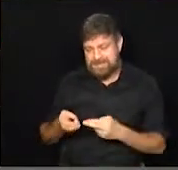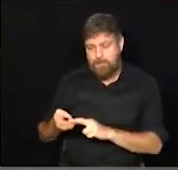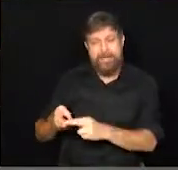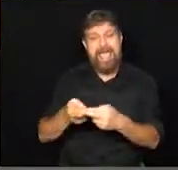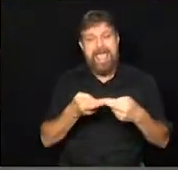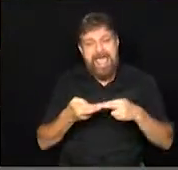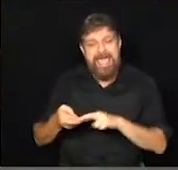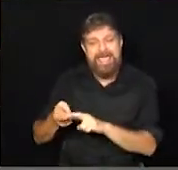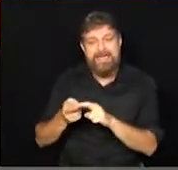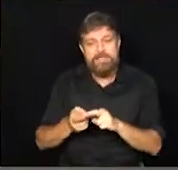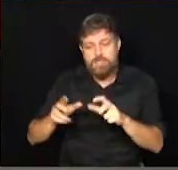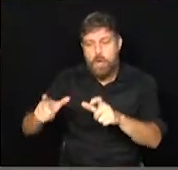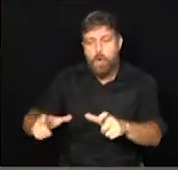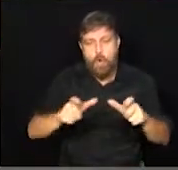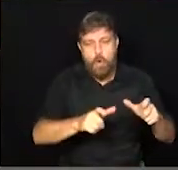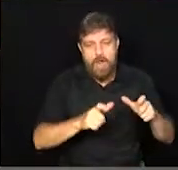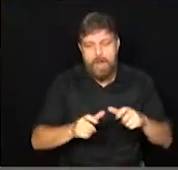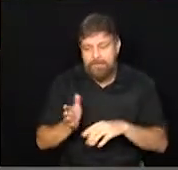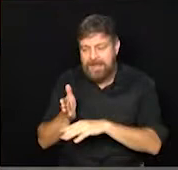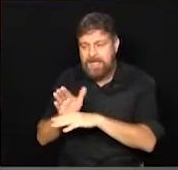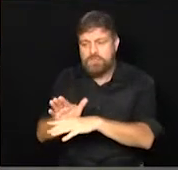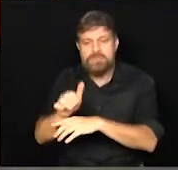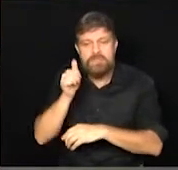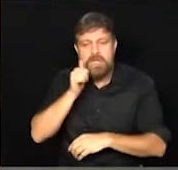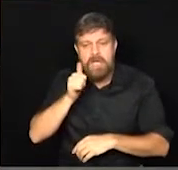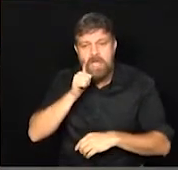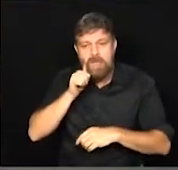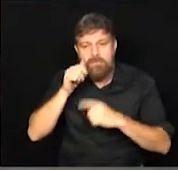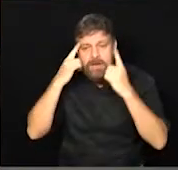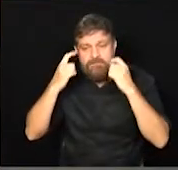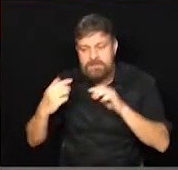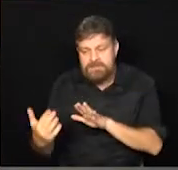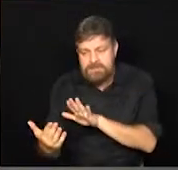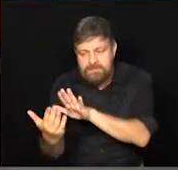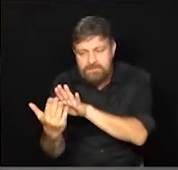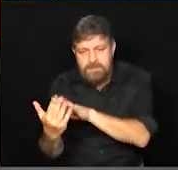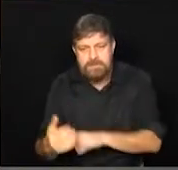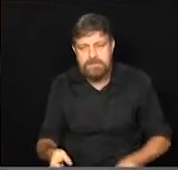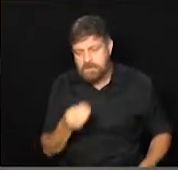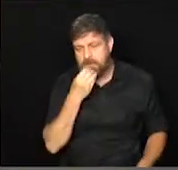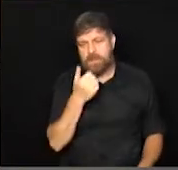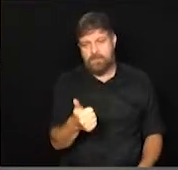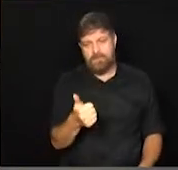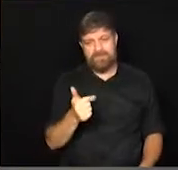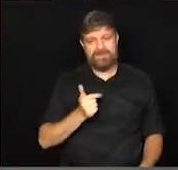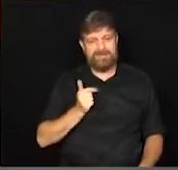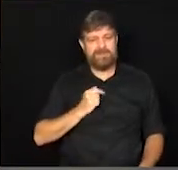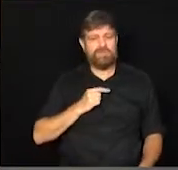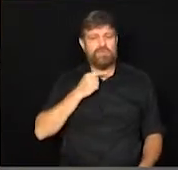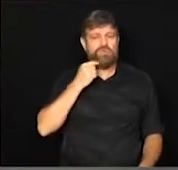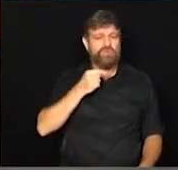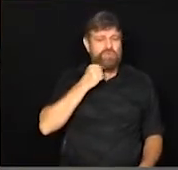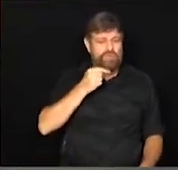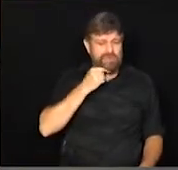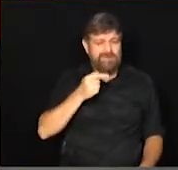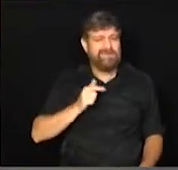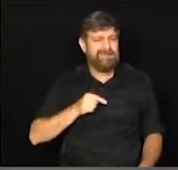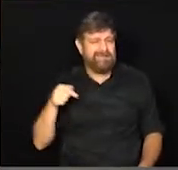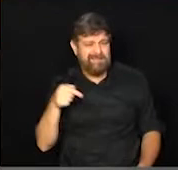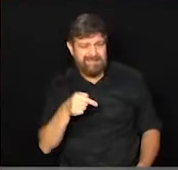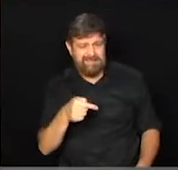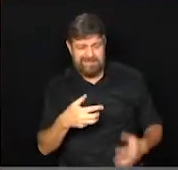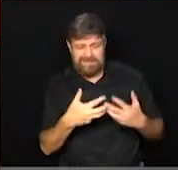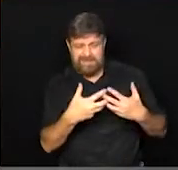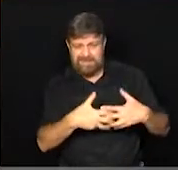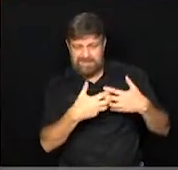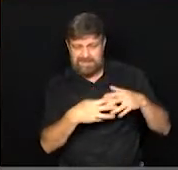de fato servir para melhorar, é bom. Agora, nós temos alguns questionamentos em relação ao funcionamento desse decreto,